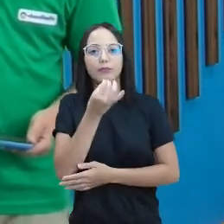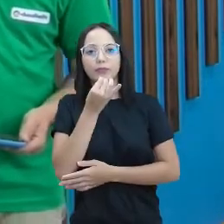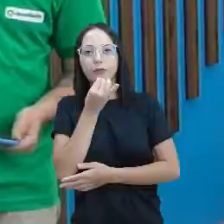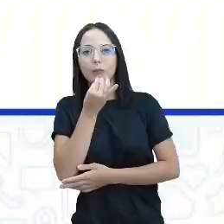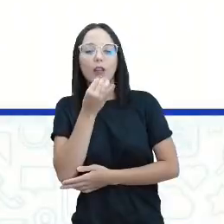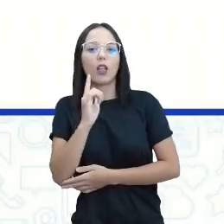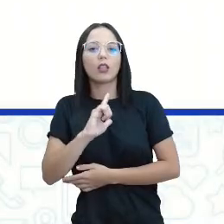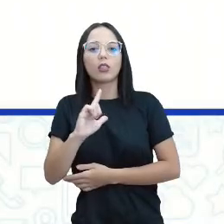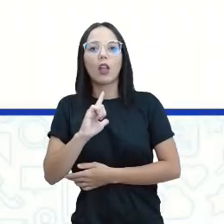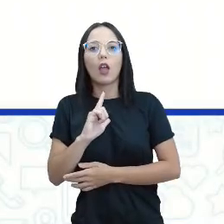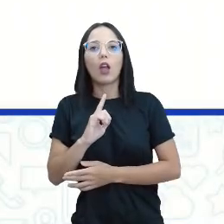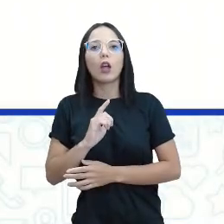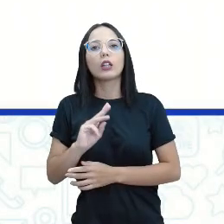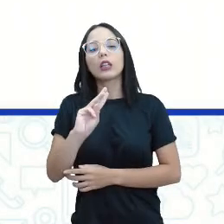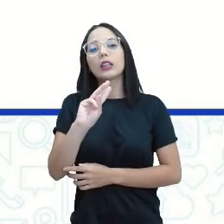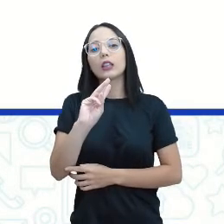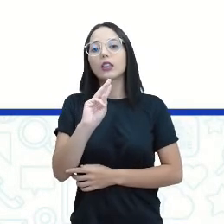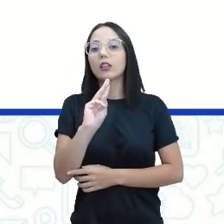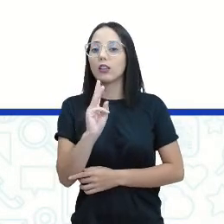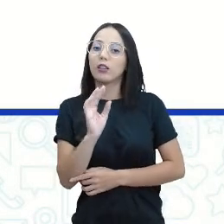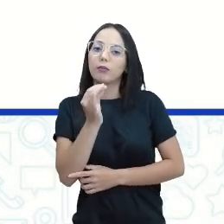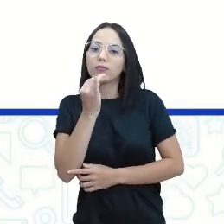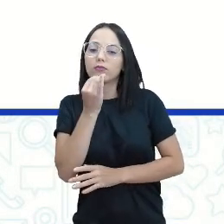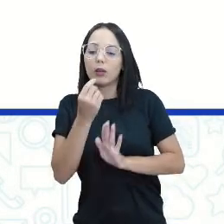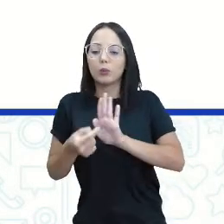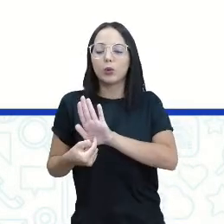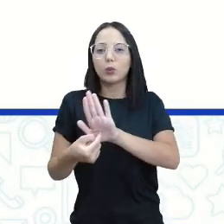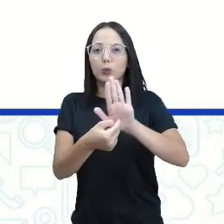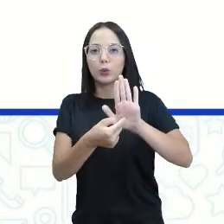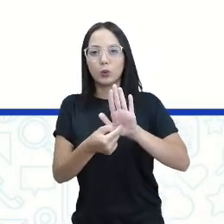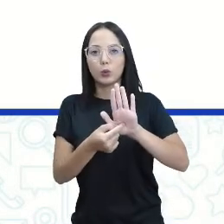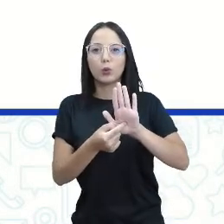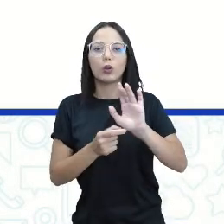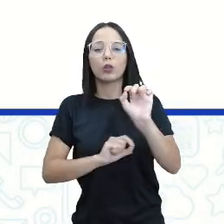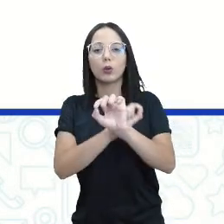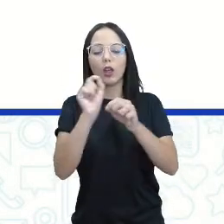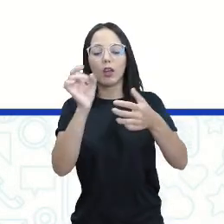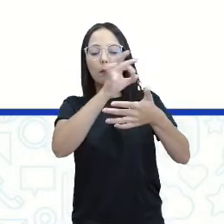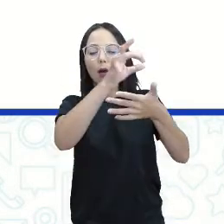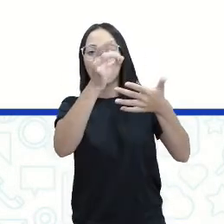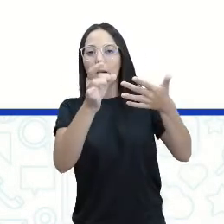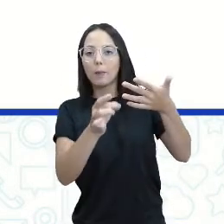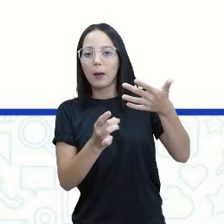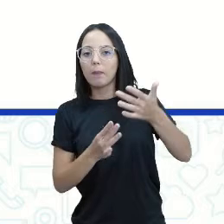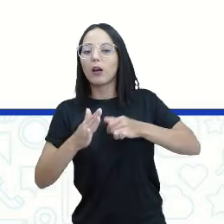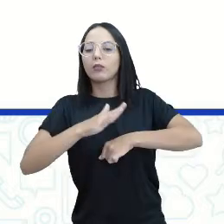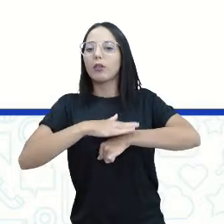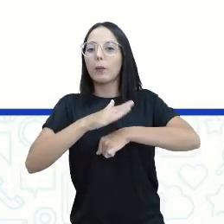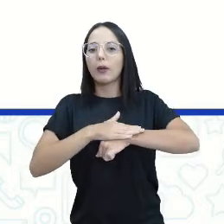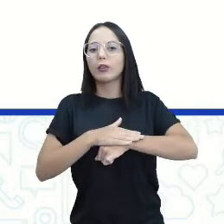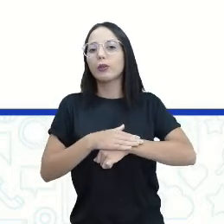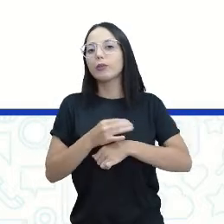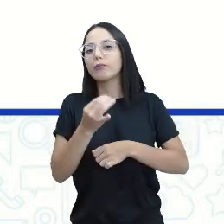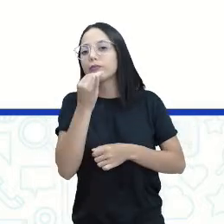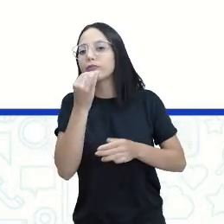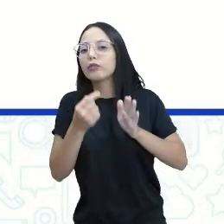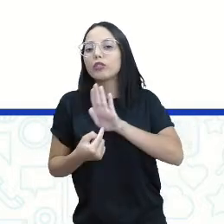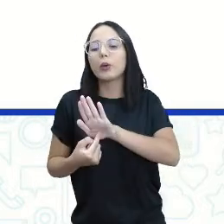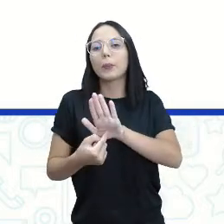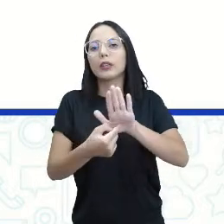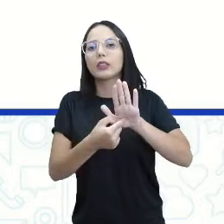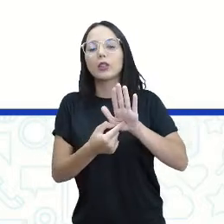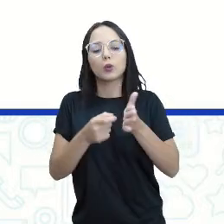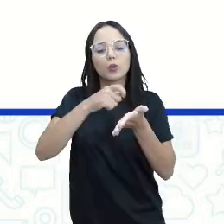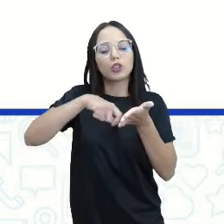tem ali, por exemplo, a potência, a expressão, no caso aí de cada uma dessas situações, ela vai acabar expressando o que a gente